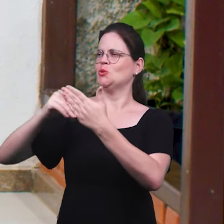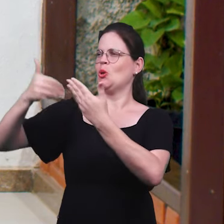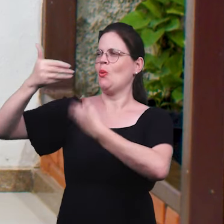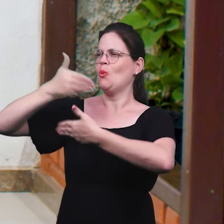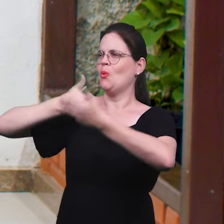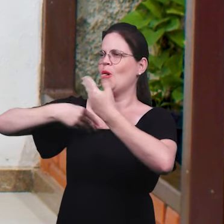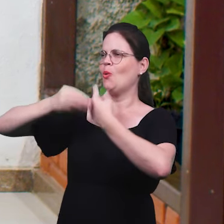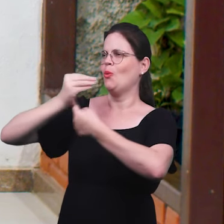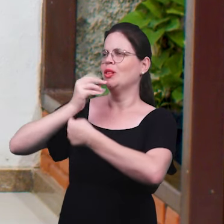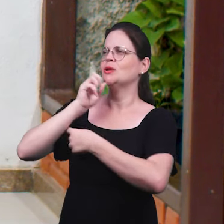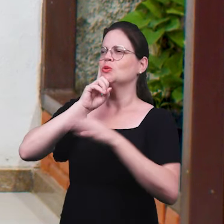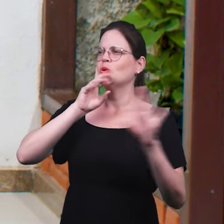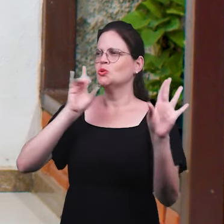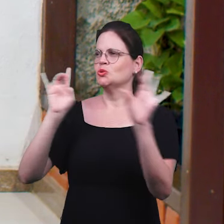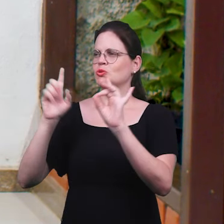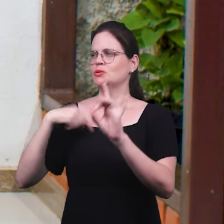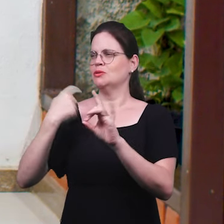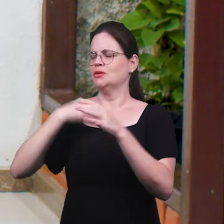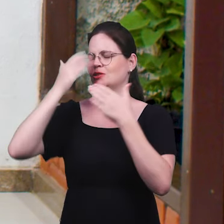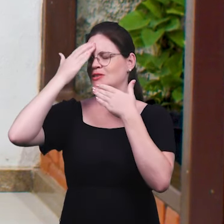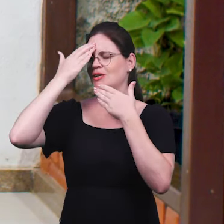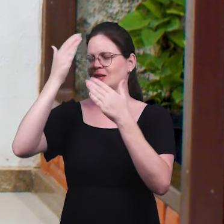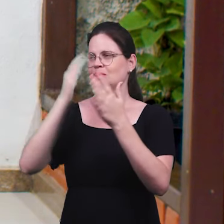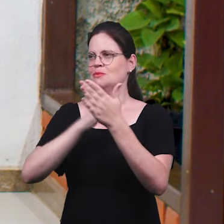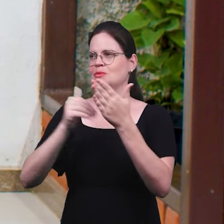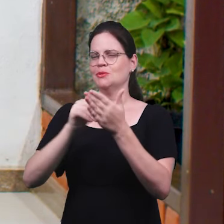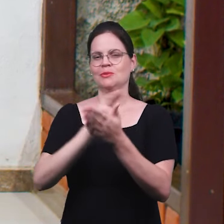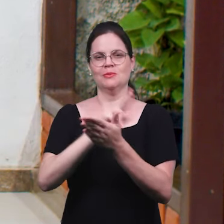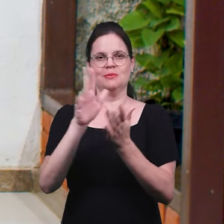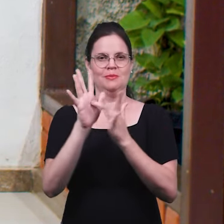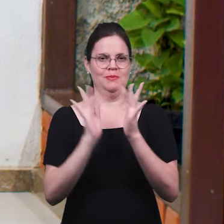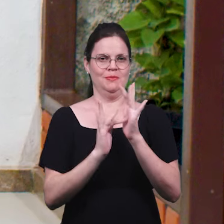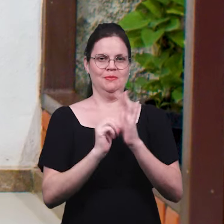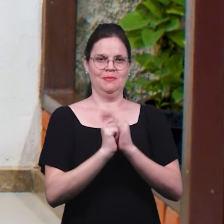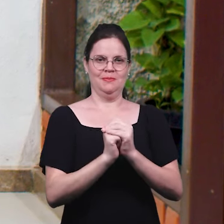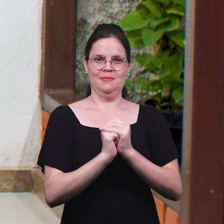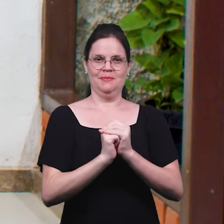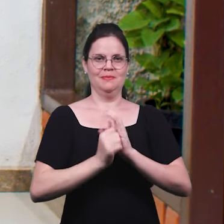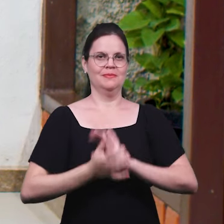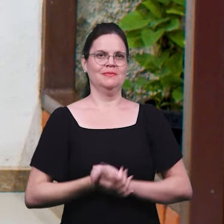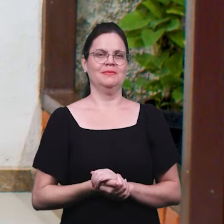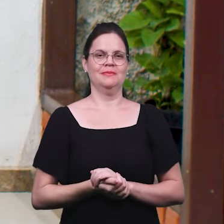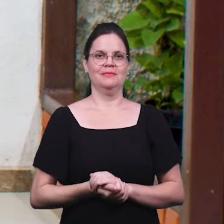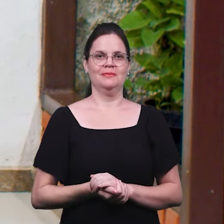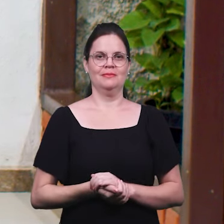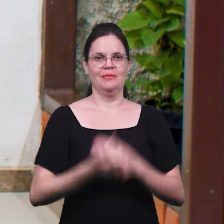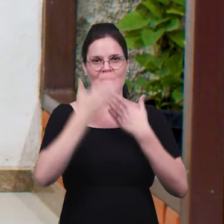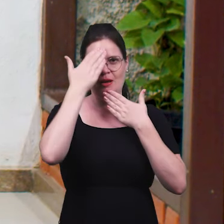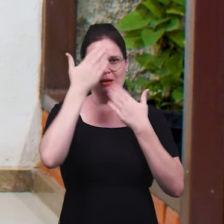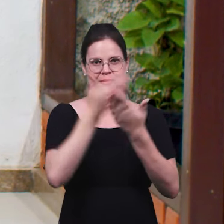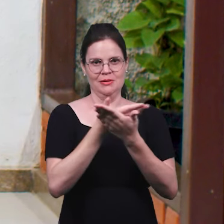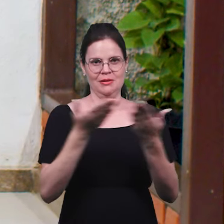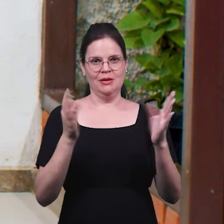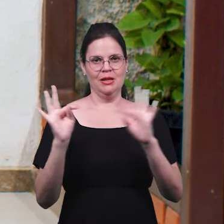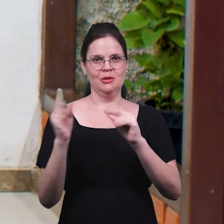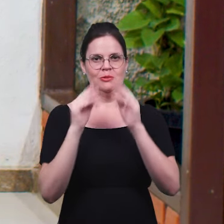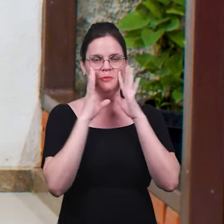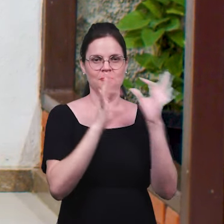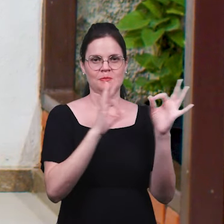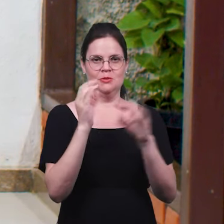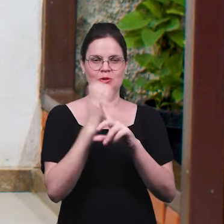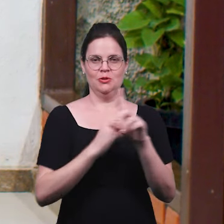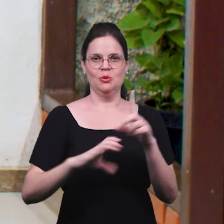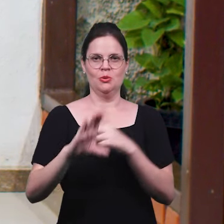aquele que cuida de nós a cada dia. Nós agradecemos por tudo, no nome do Senhor Jesus. Amém. Agradecemos a todos